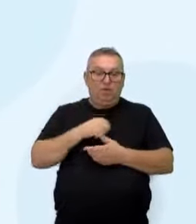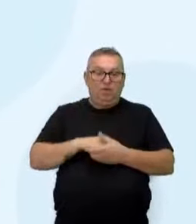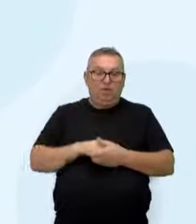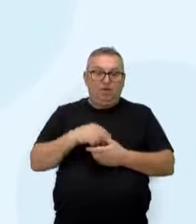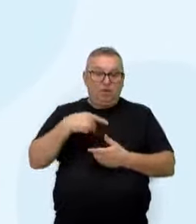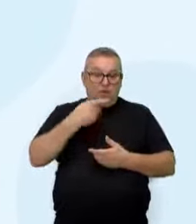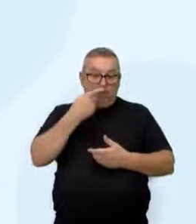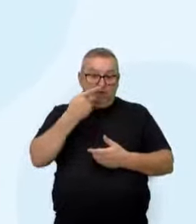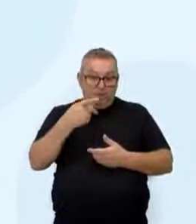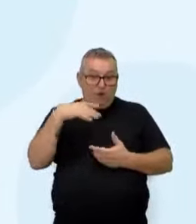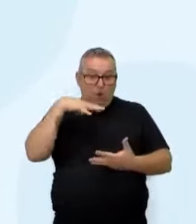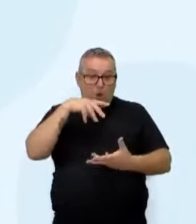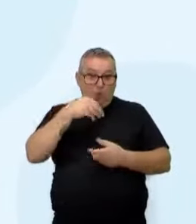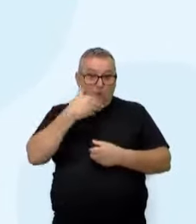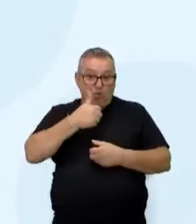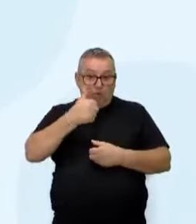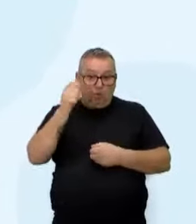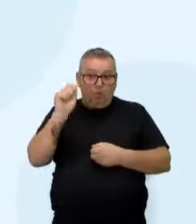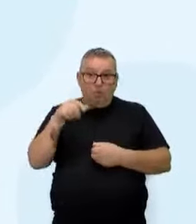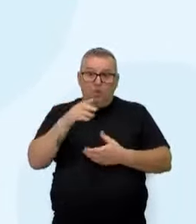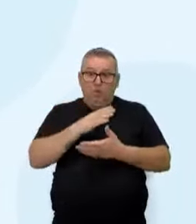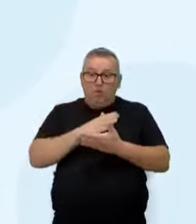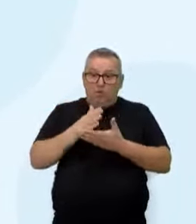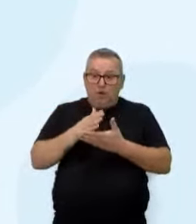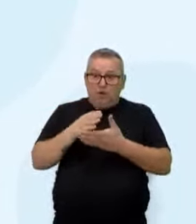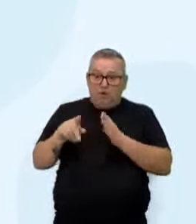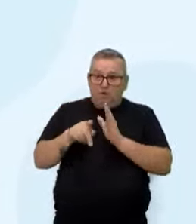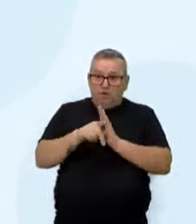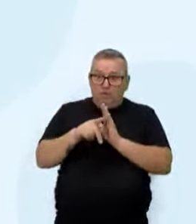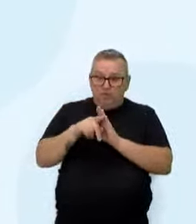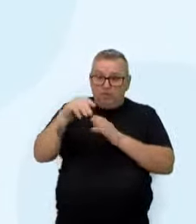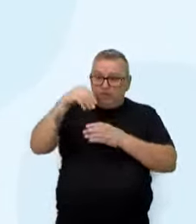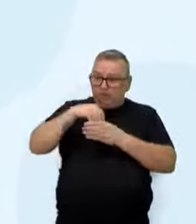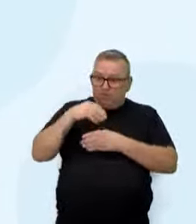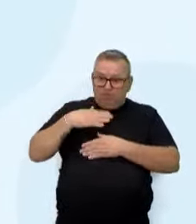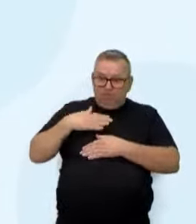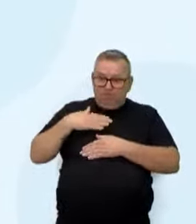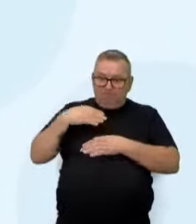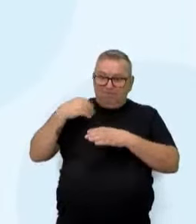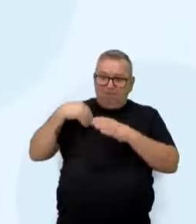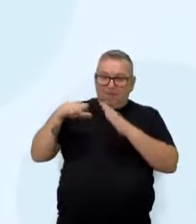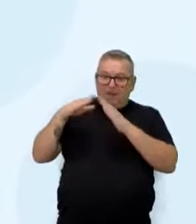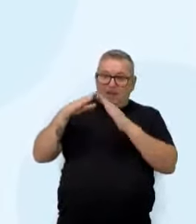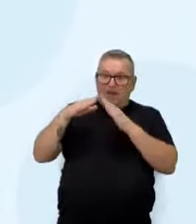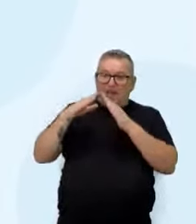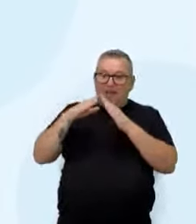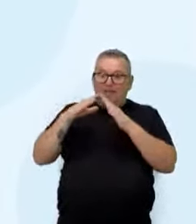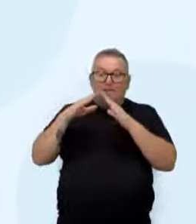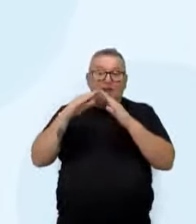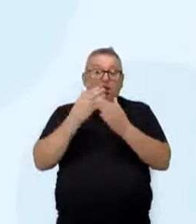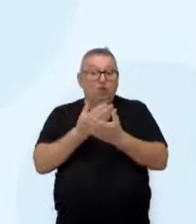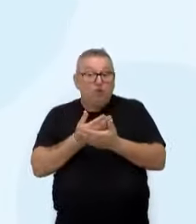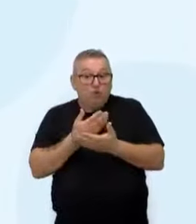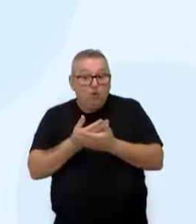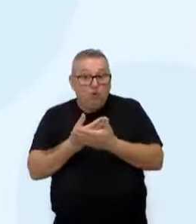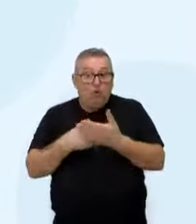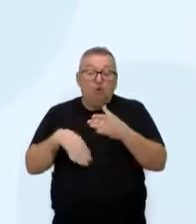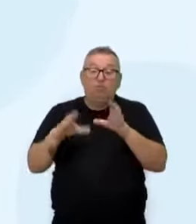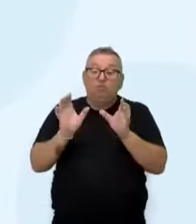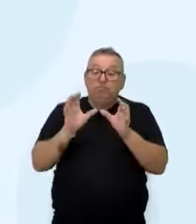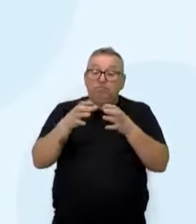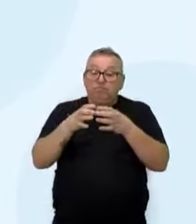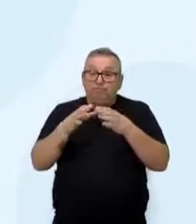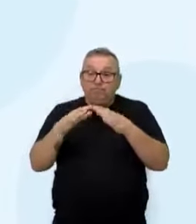mundo melhor, esse mundo pode começar dentro do nosso pequeno universo, seja na nossa casa, seja na nossa escola, seja na nossa